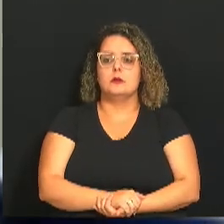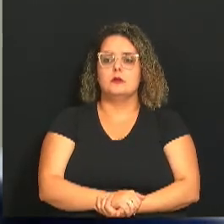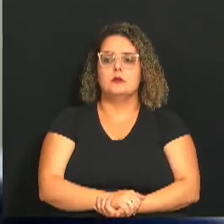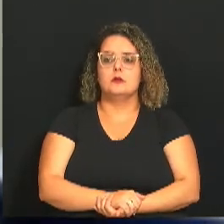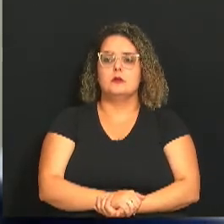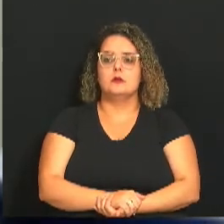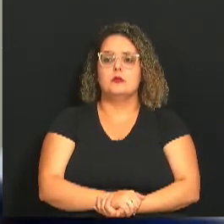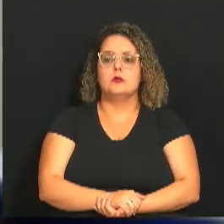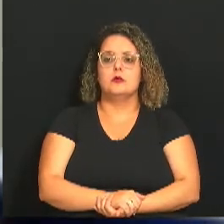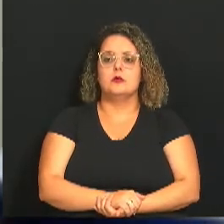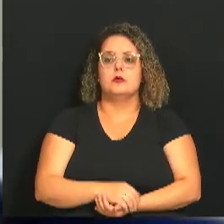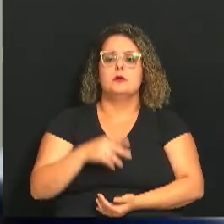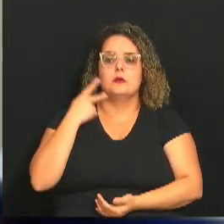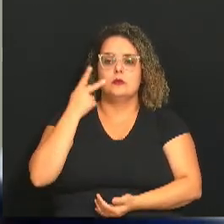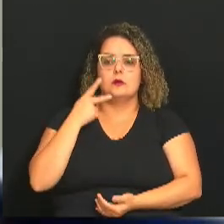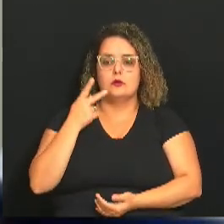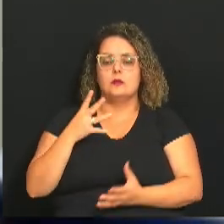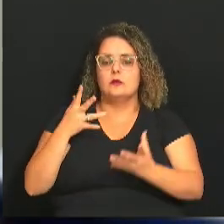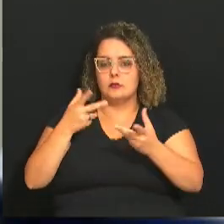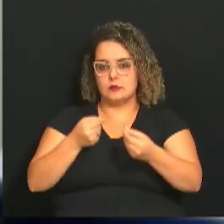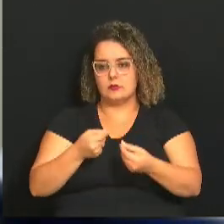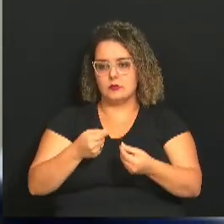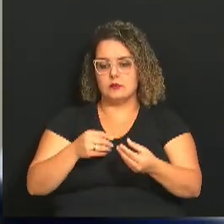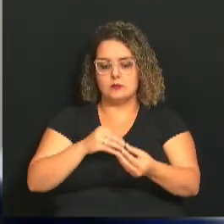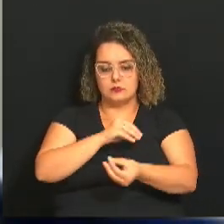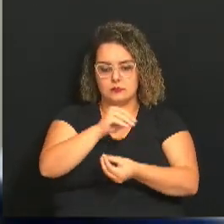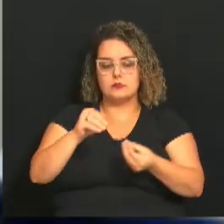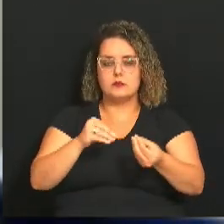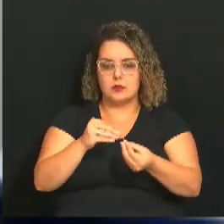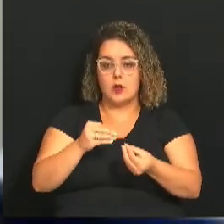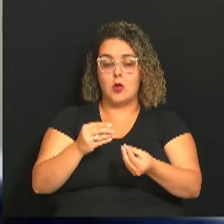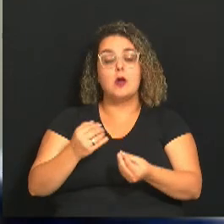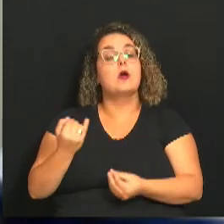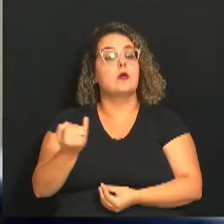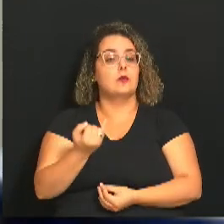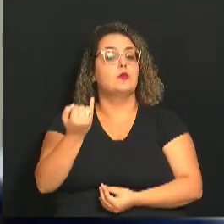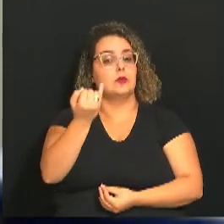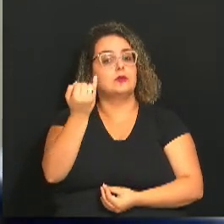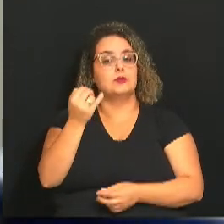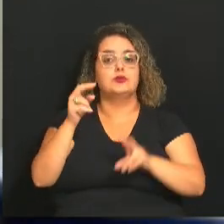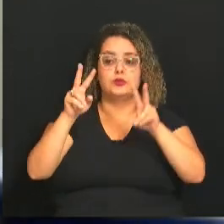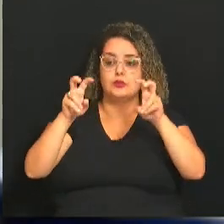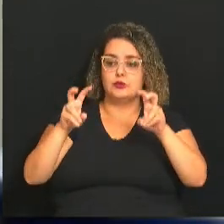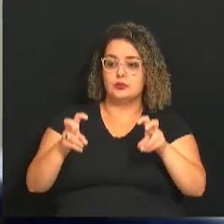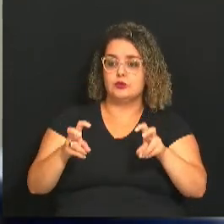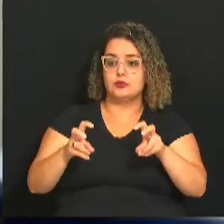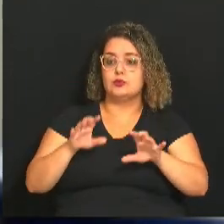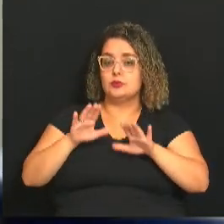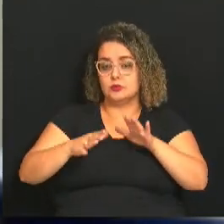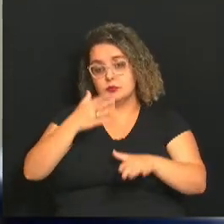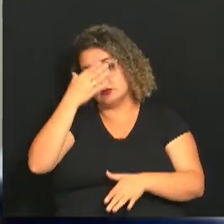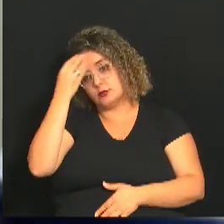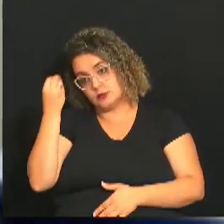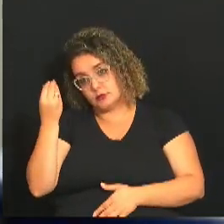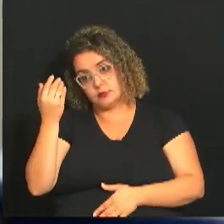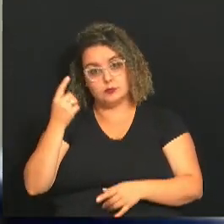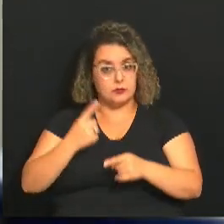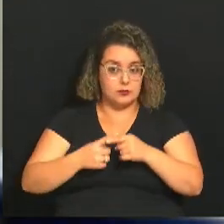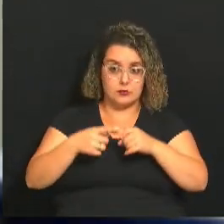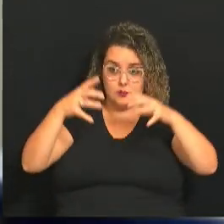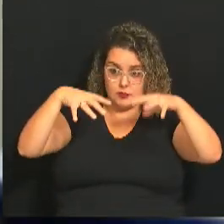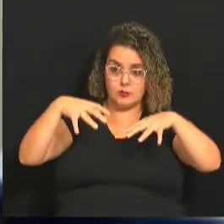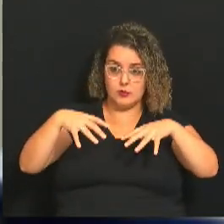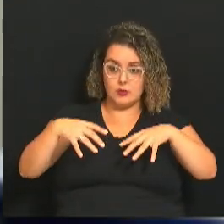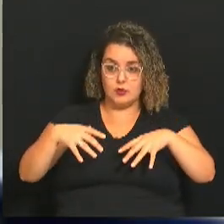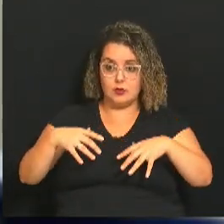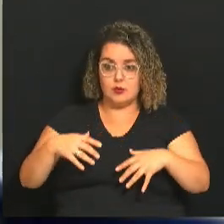os vereadores envolvidos, que é um item muito importante, que a gente acaba esquecendo, porque não está chovendo, né? Choveu ontem, mas hoje não